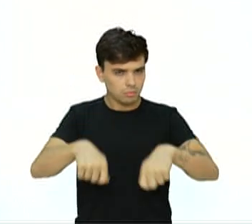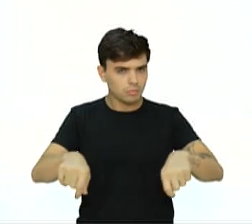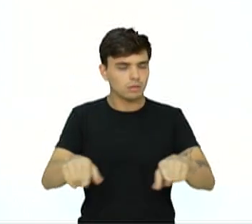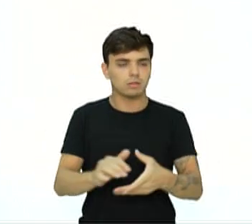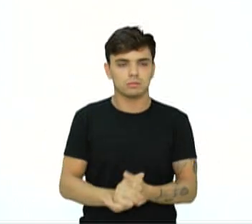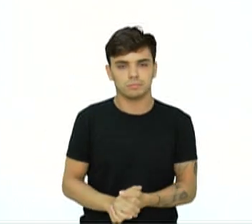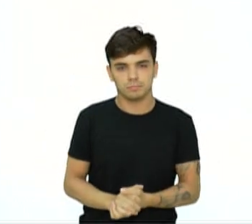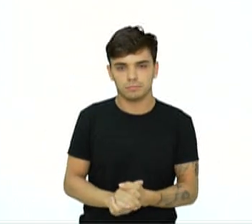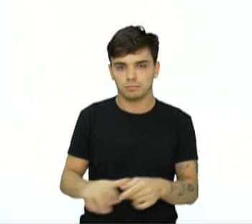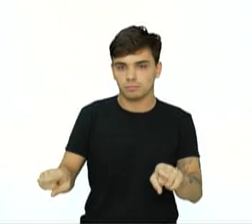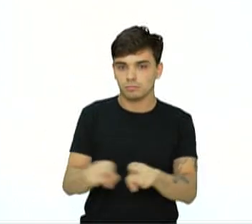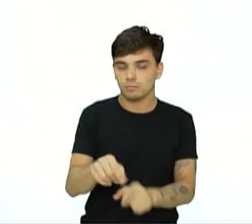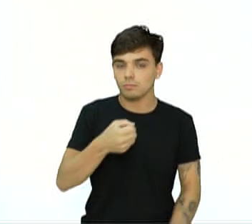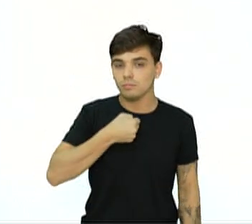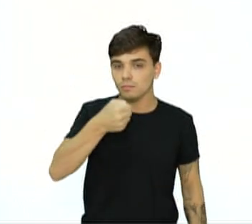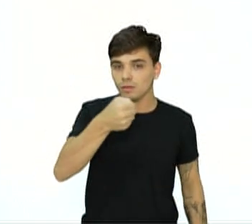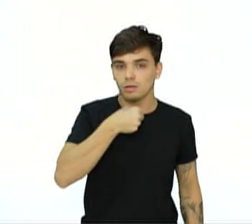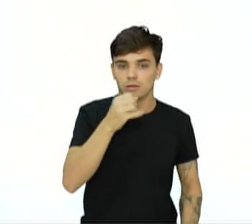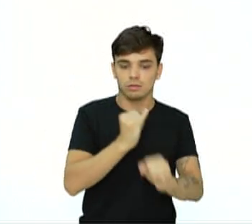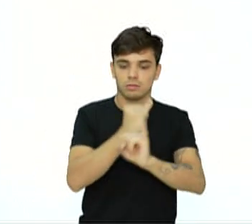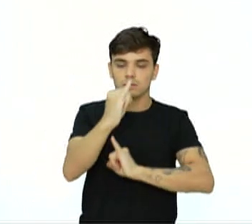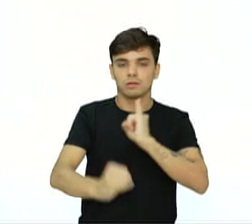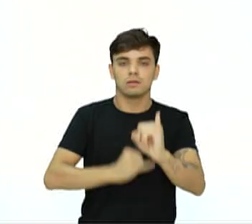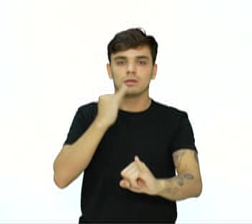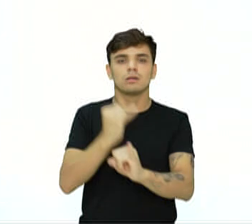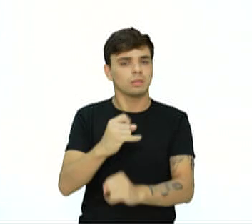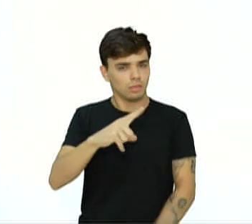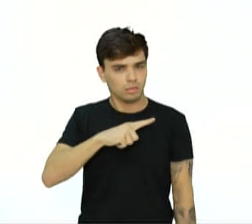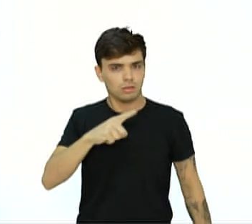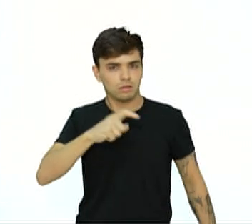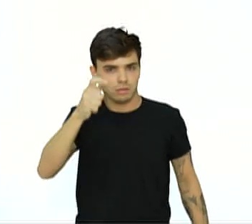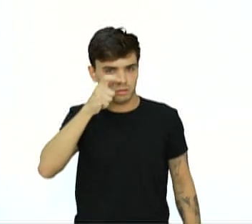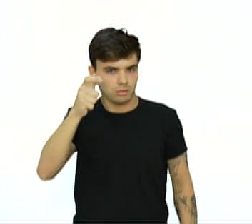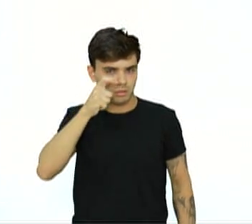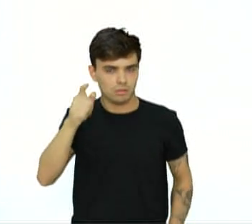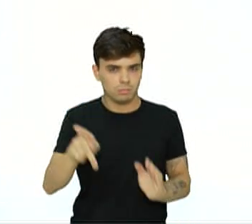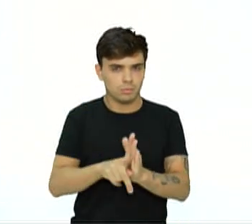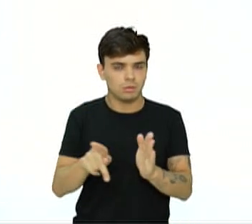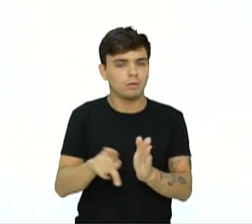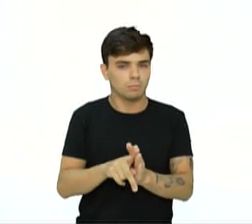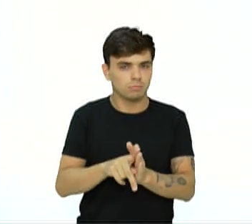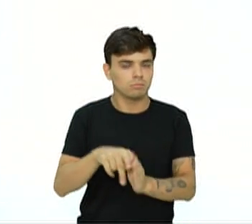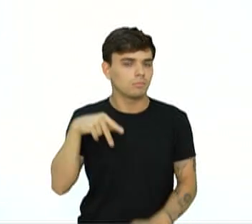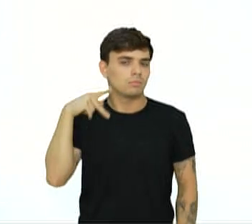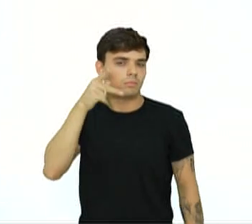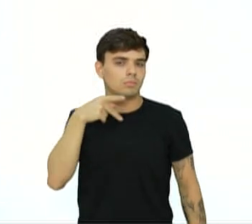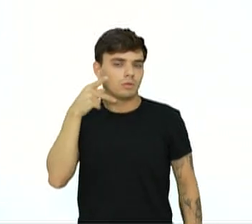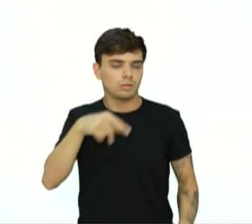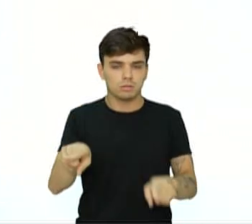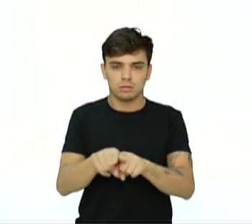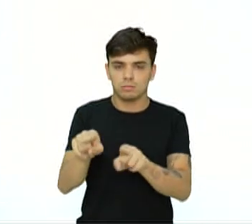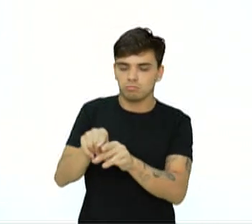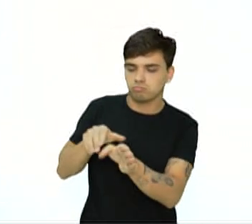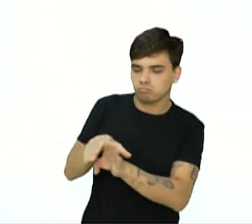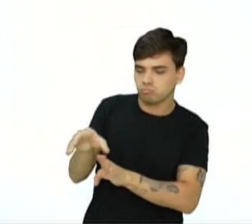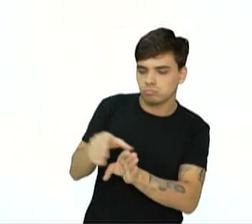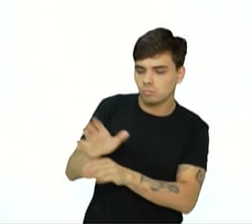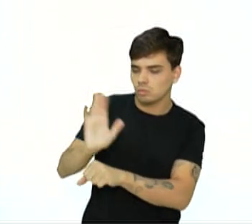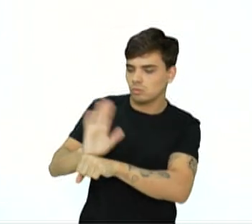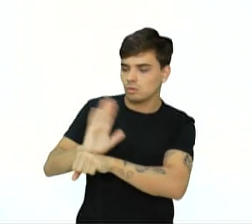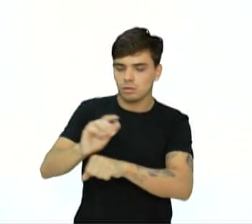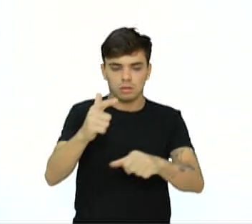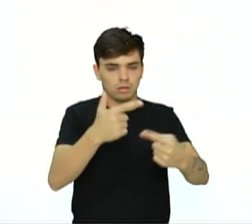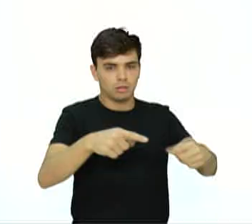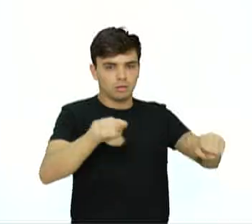né? Entrevistas virtuais com pessoas que se interessam por política, sugestão de filmes, letras de